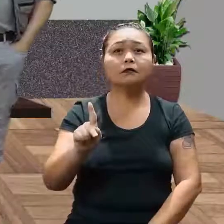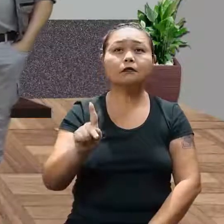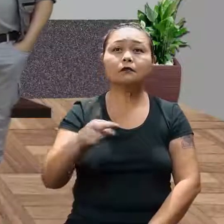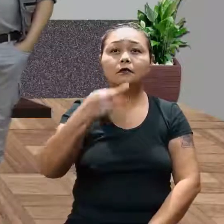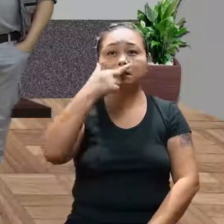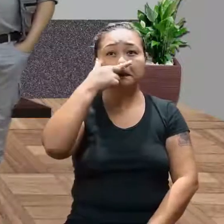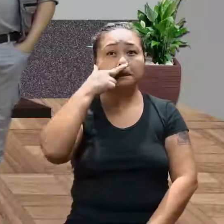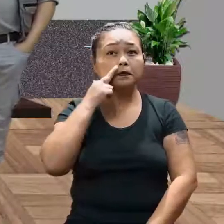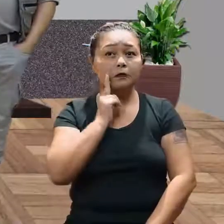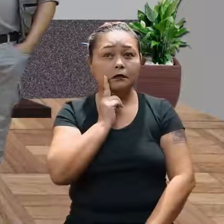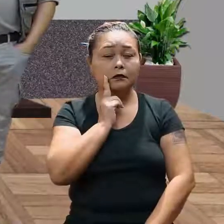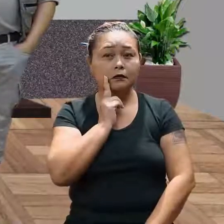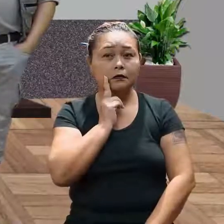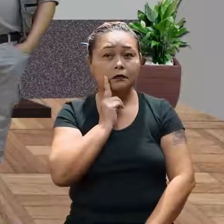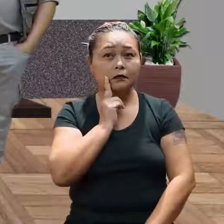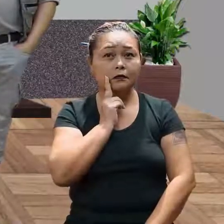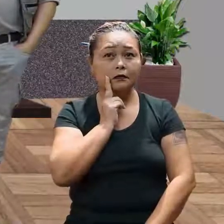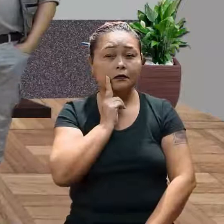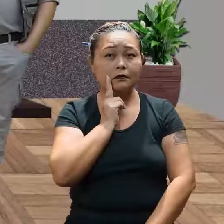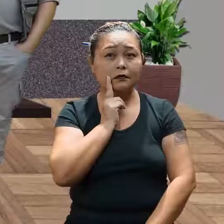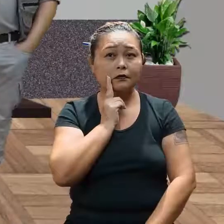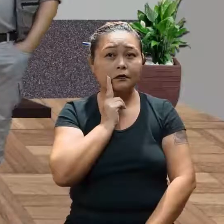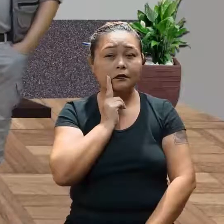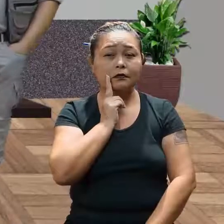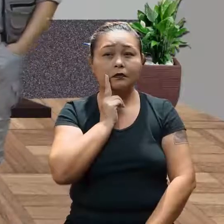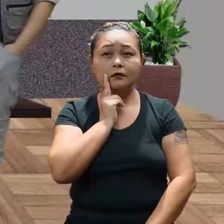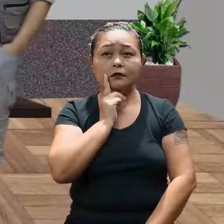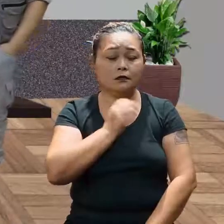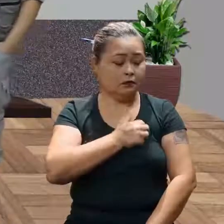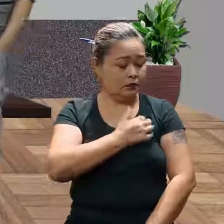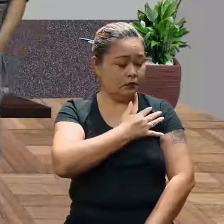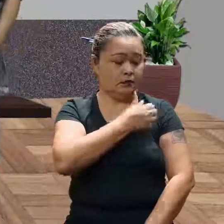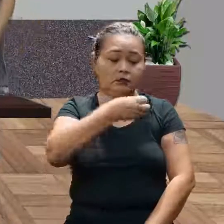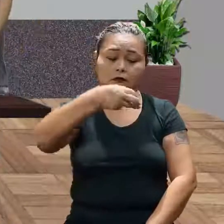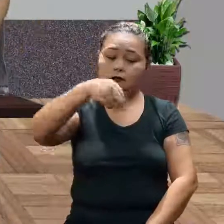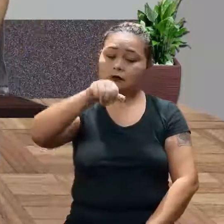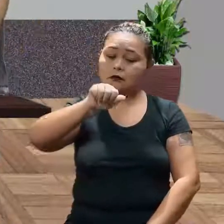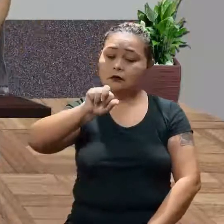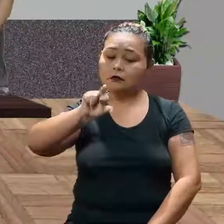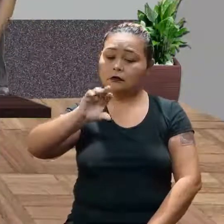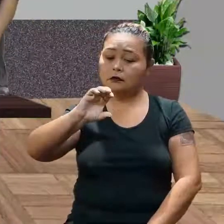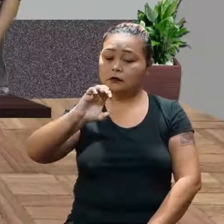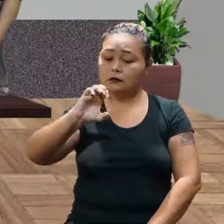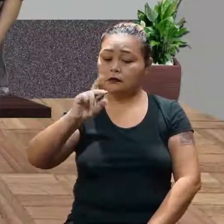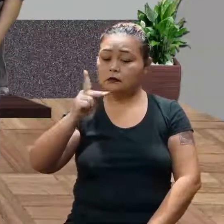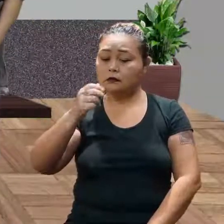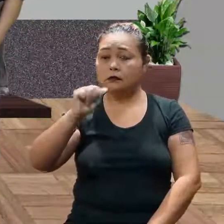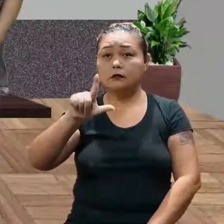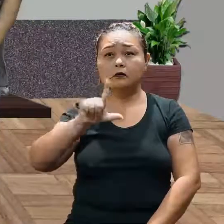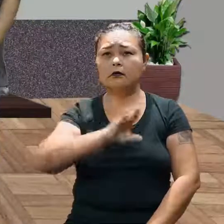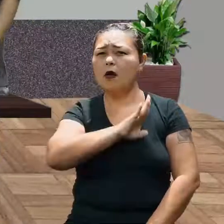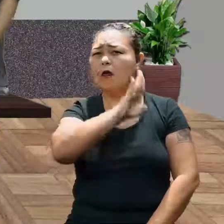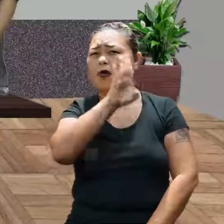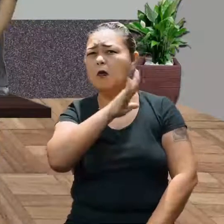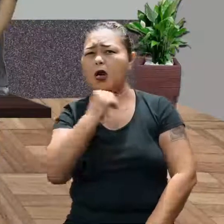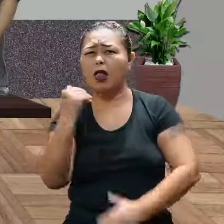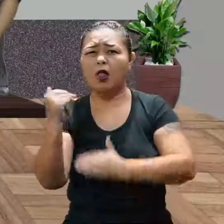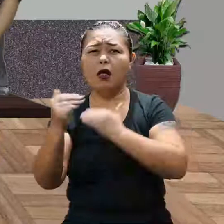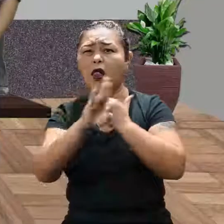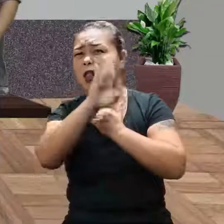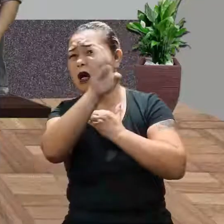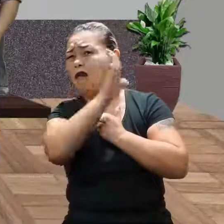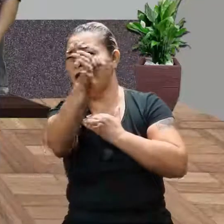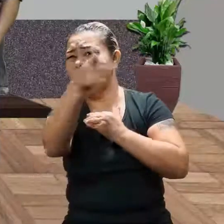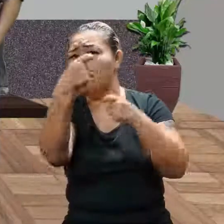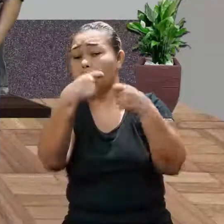torna um marechal não por ter matado pessoas na guerra,